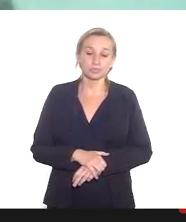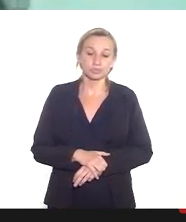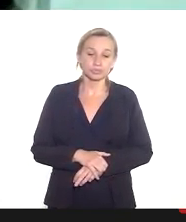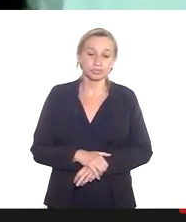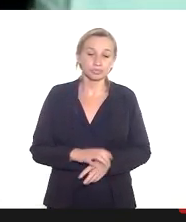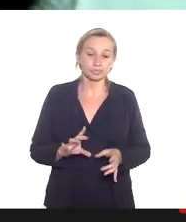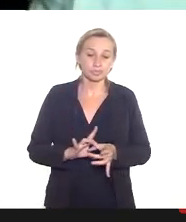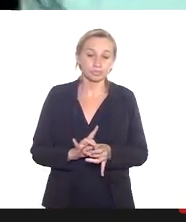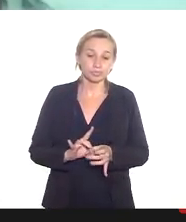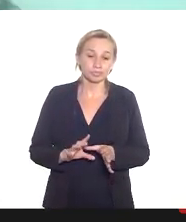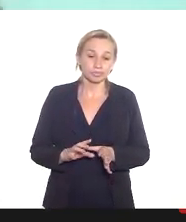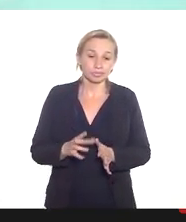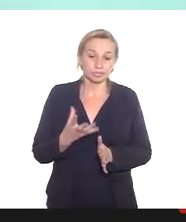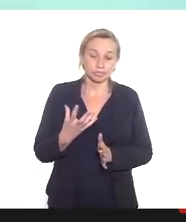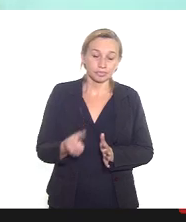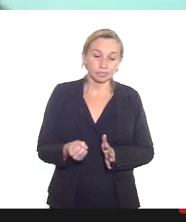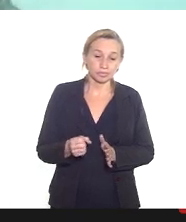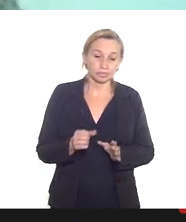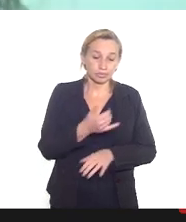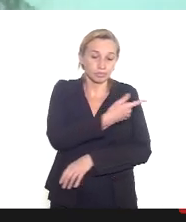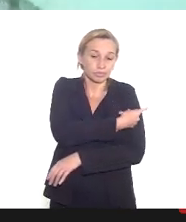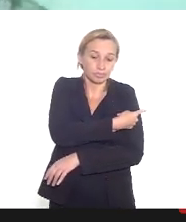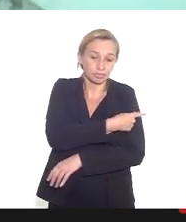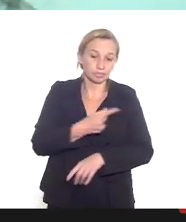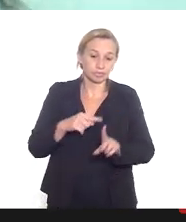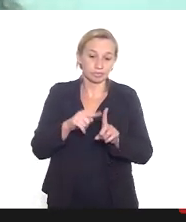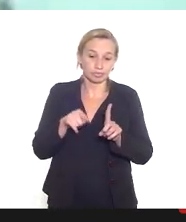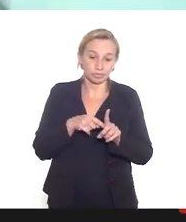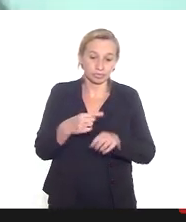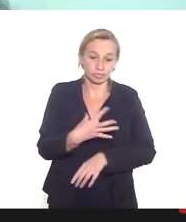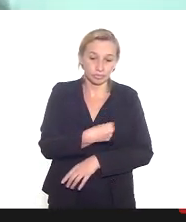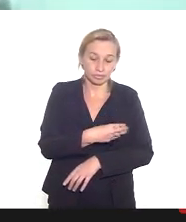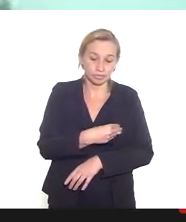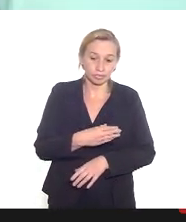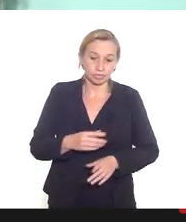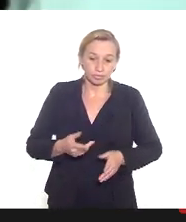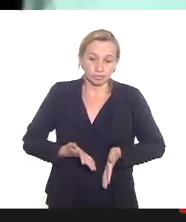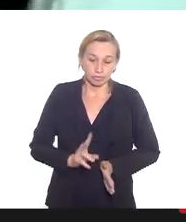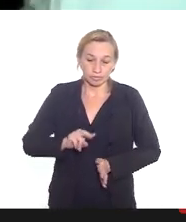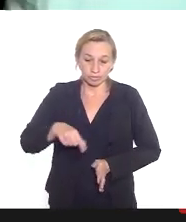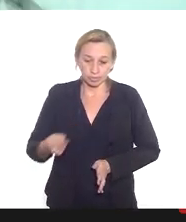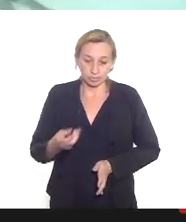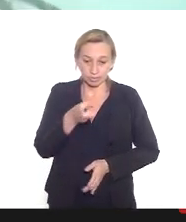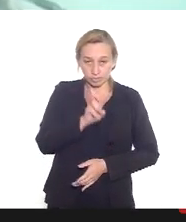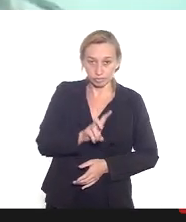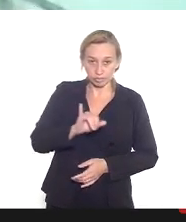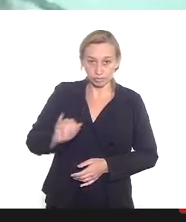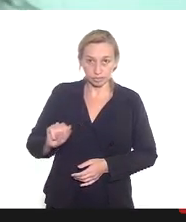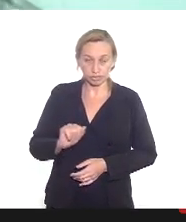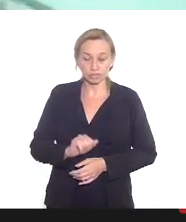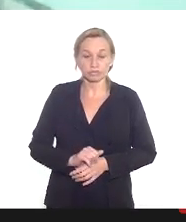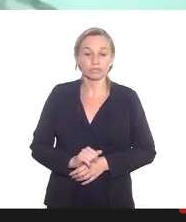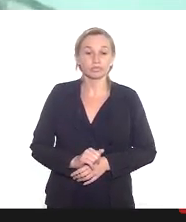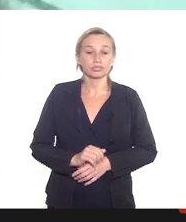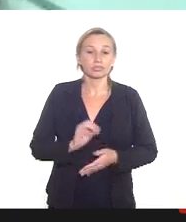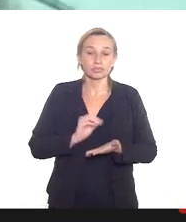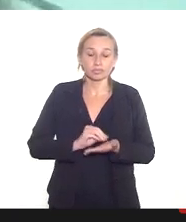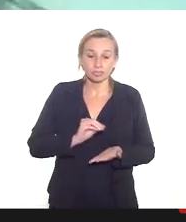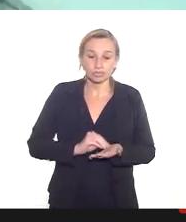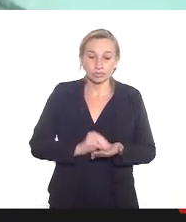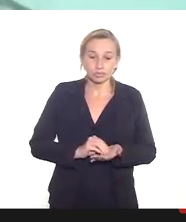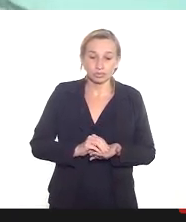emissão de parecer favorável para vacinação de gestantes e puérperas atentando logicamente para essa ausência